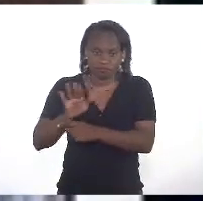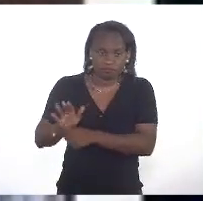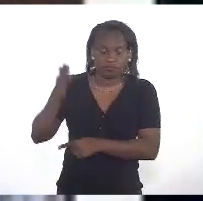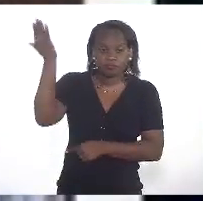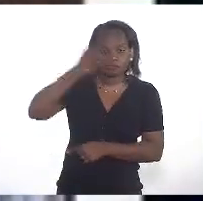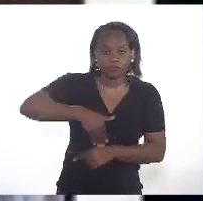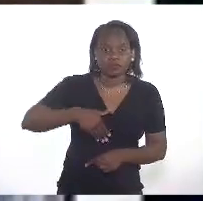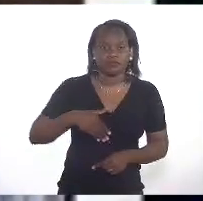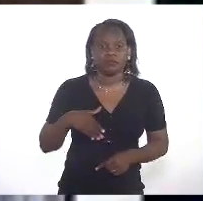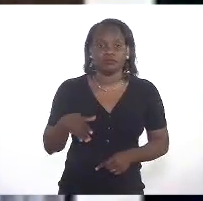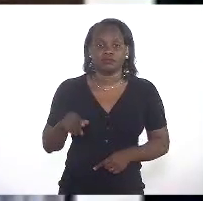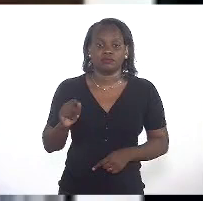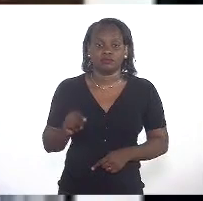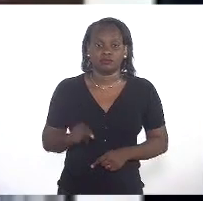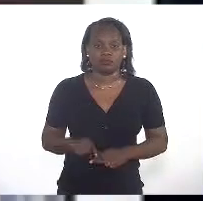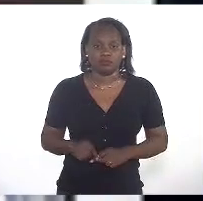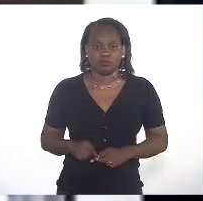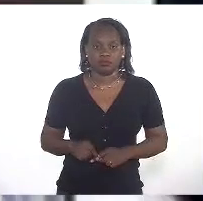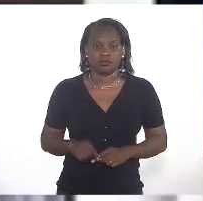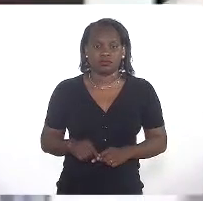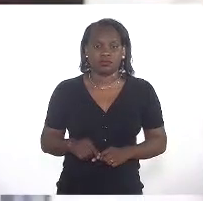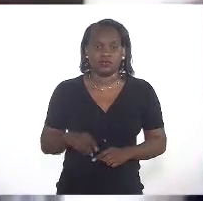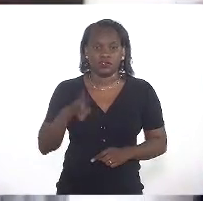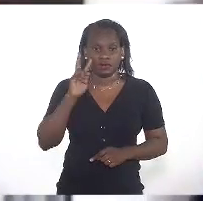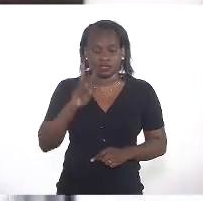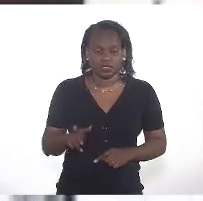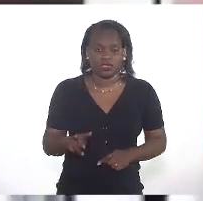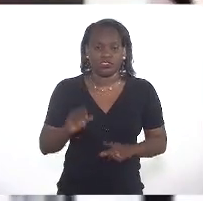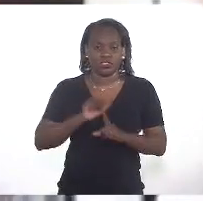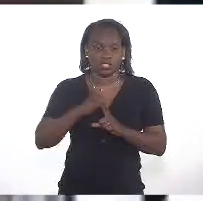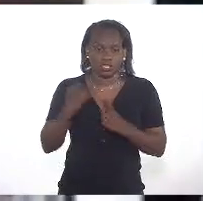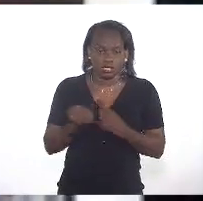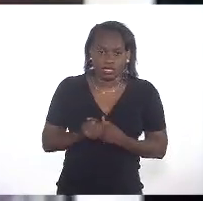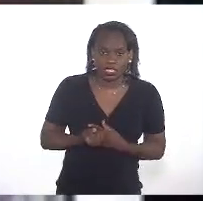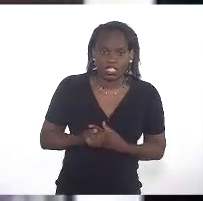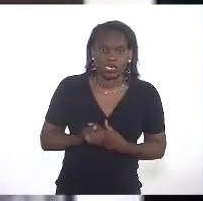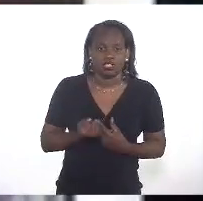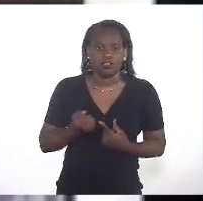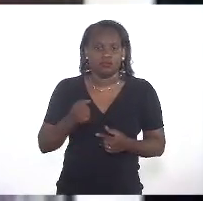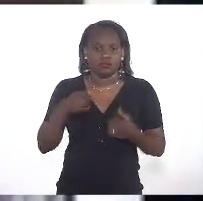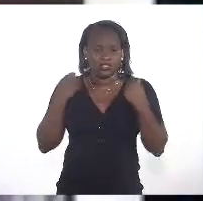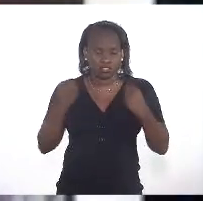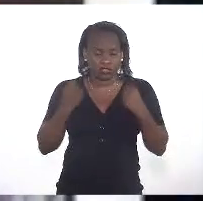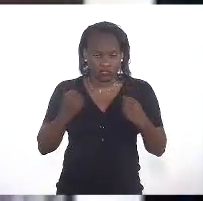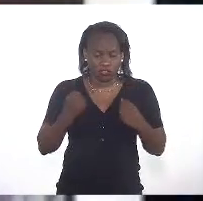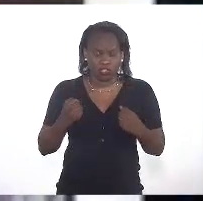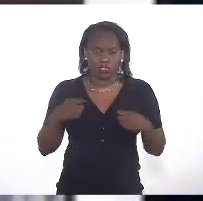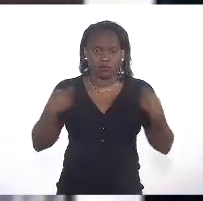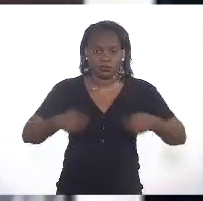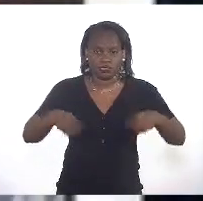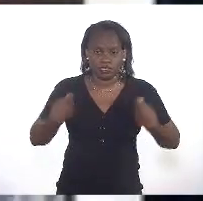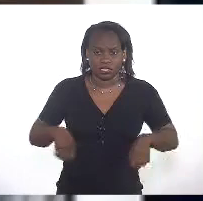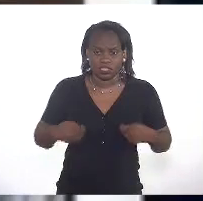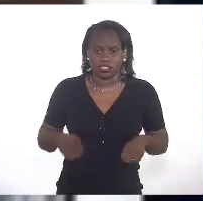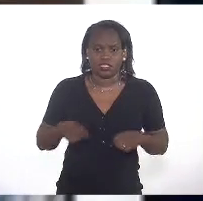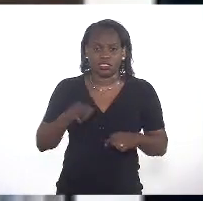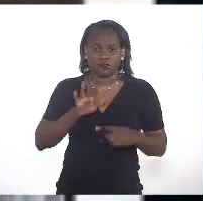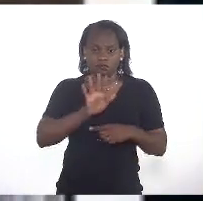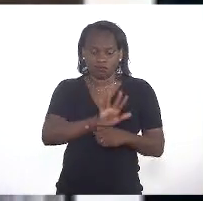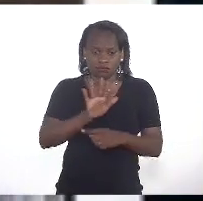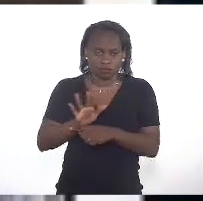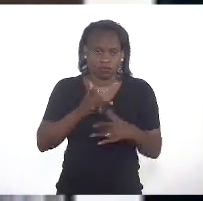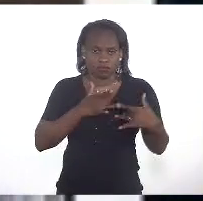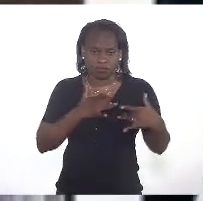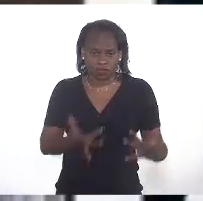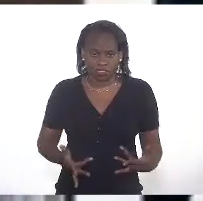mostrando o aspecto social muito forte e expressivo da solidariedade.